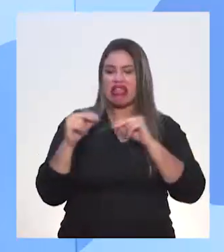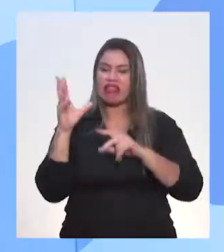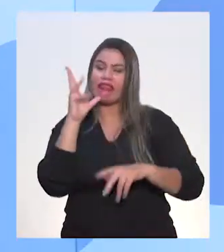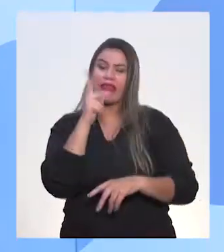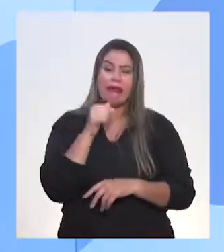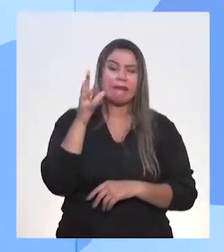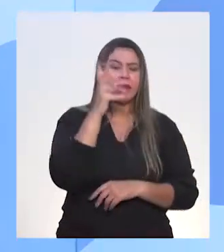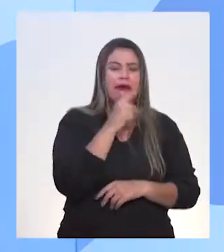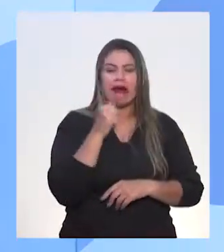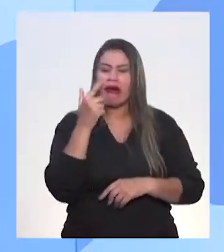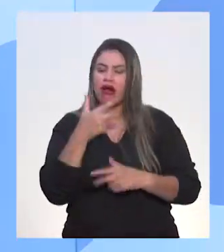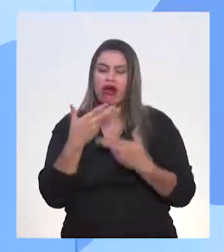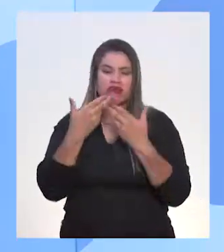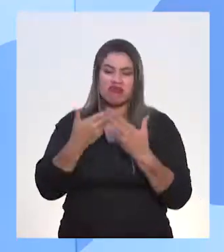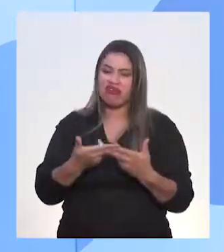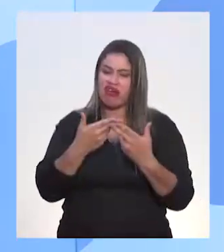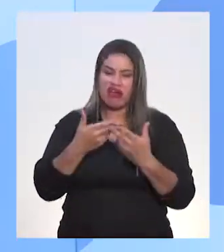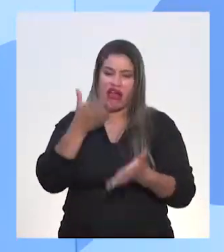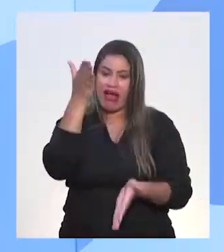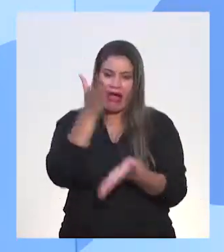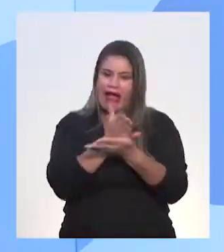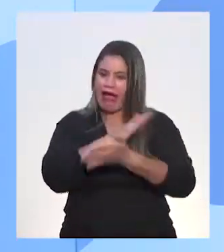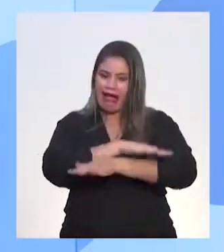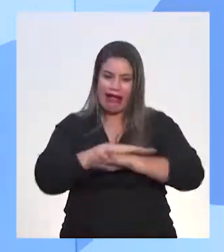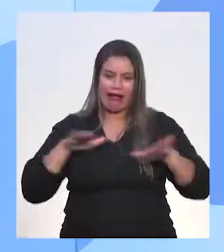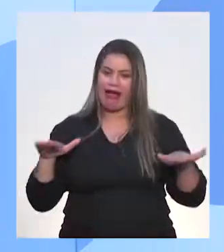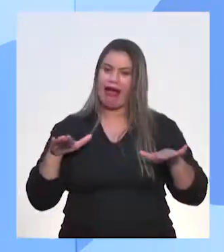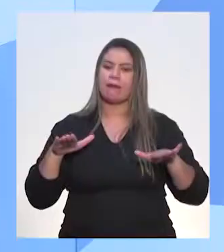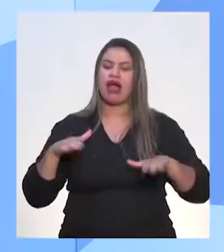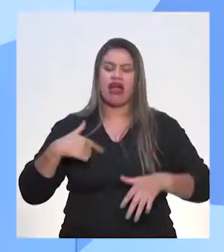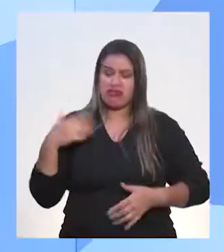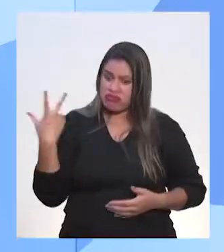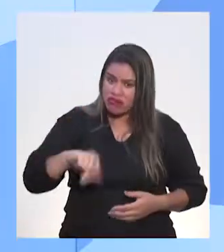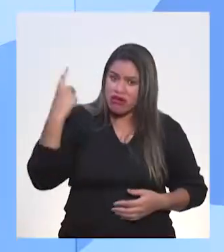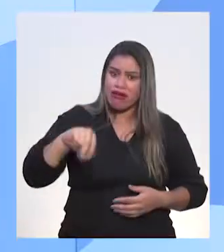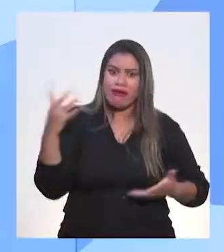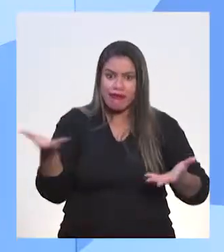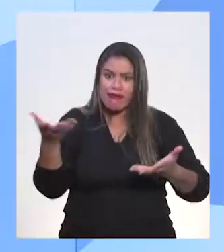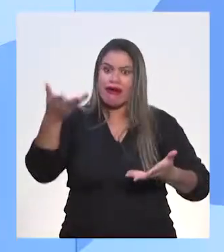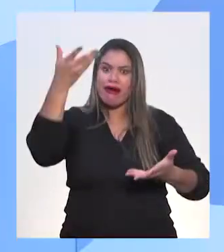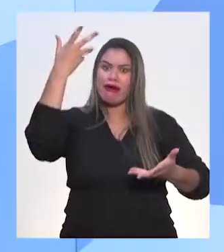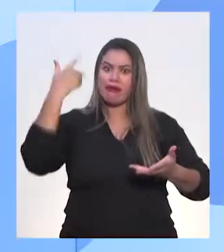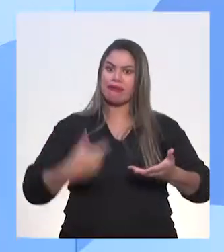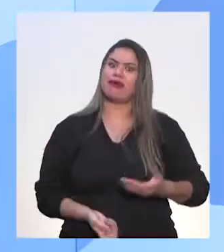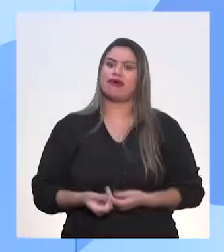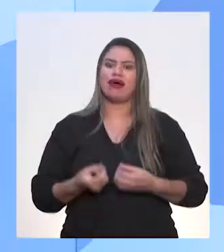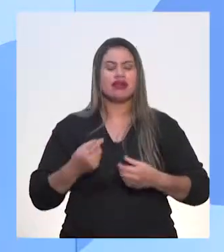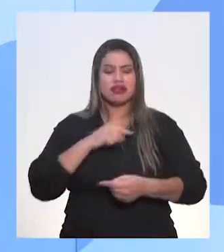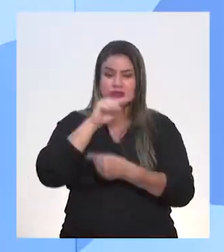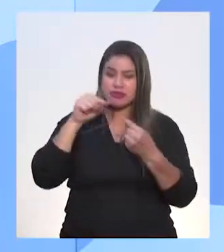aí a paciência não tem já não tem né aí eu fico vamos vamos então eu não gosto de falta de objetividade